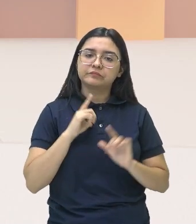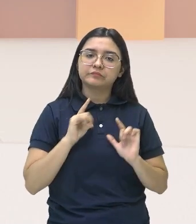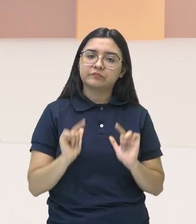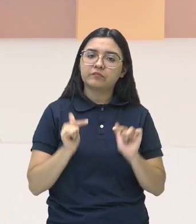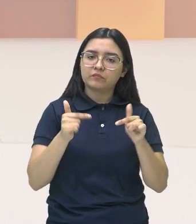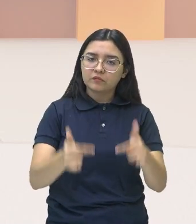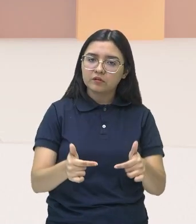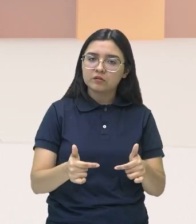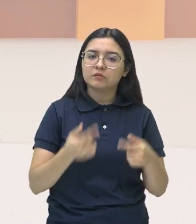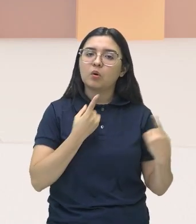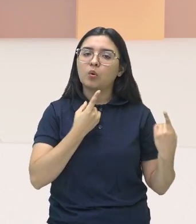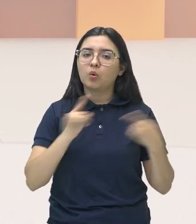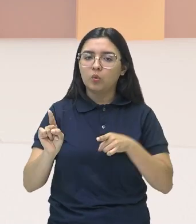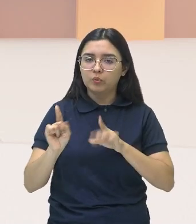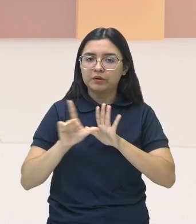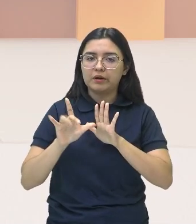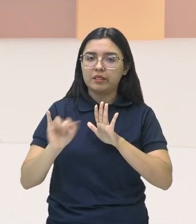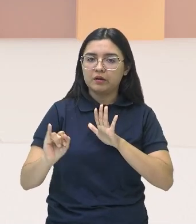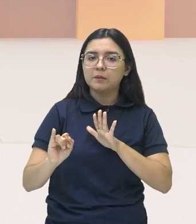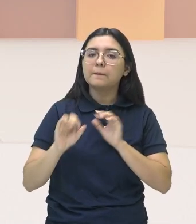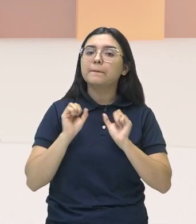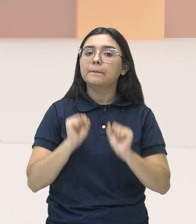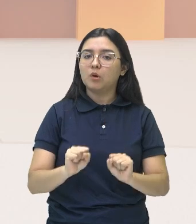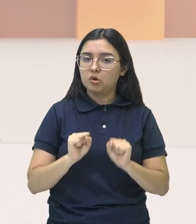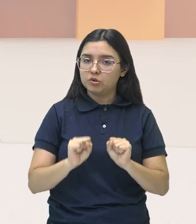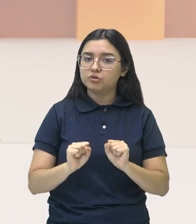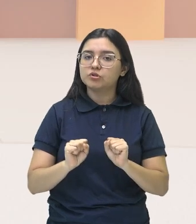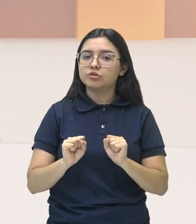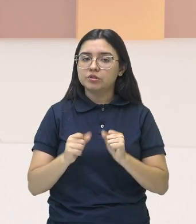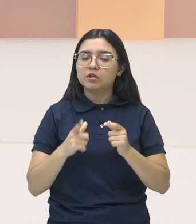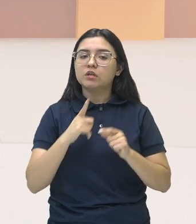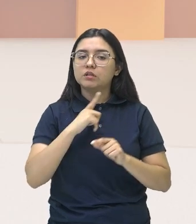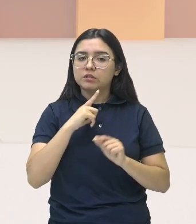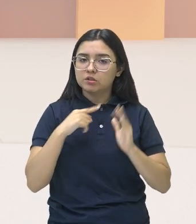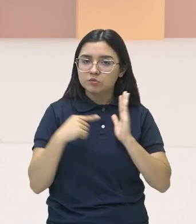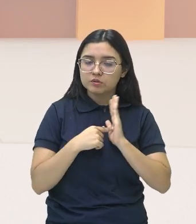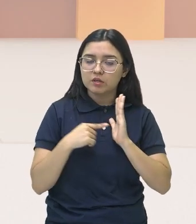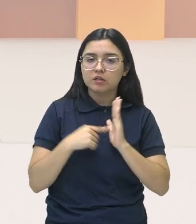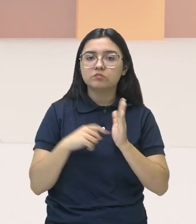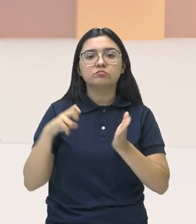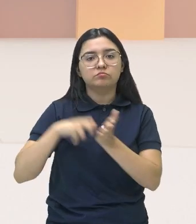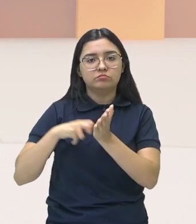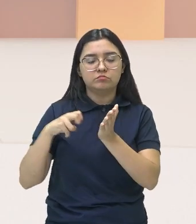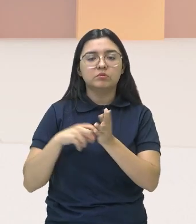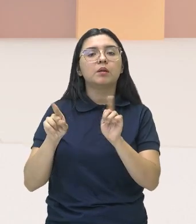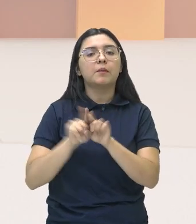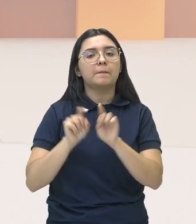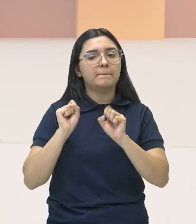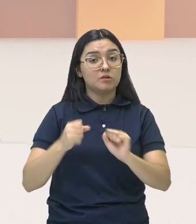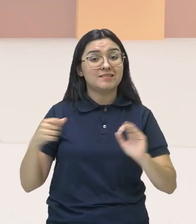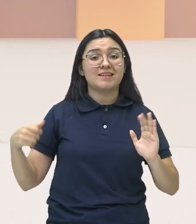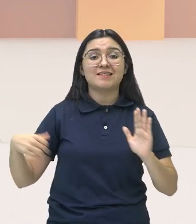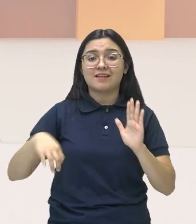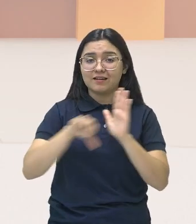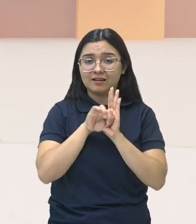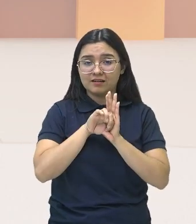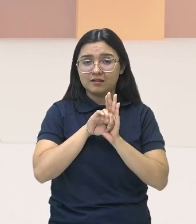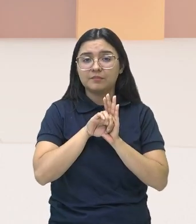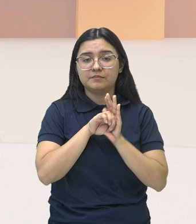forma contra a lei, elas podem ser punidas, né? Inclusive enquadradas como crime, alguma